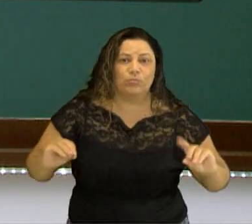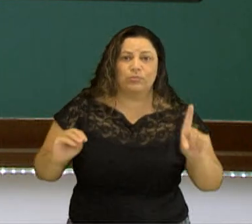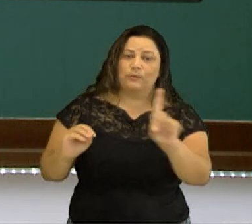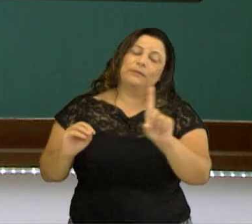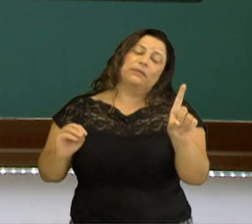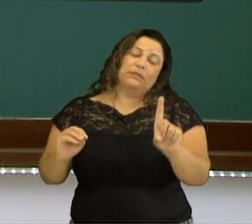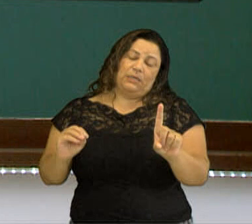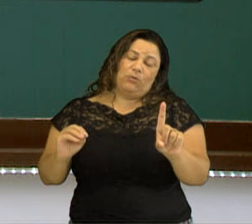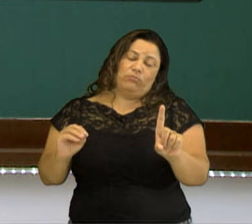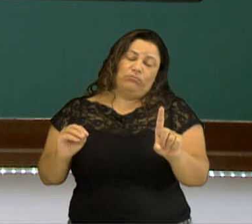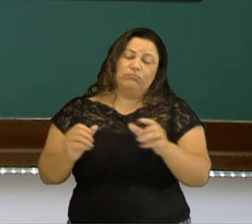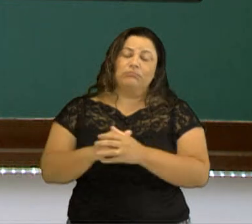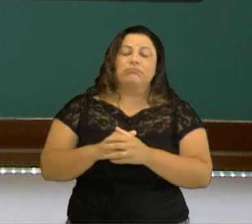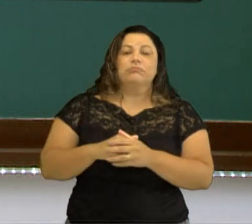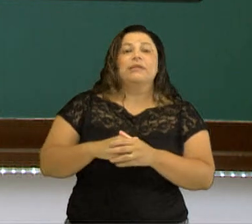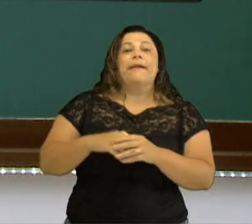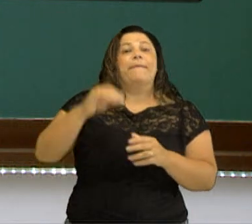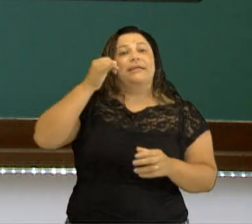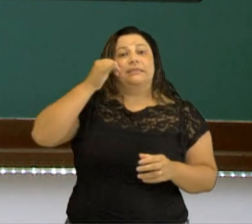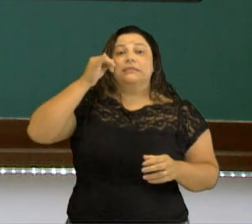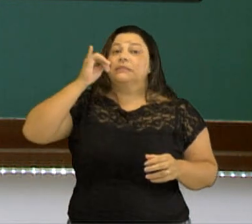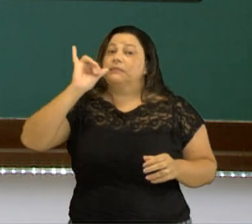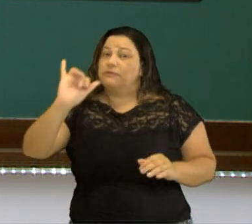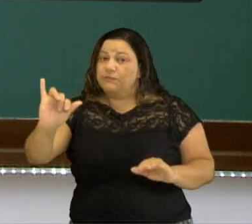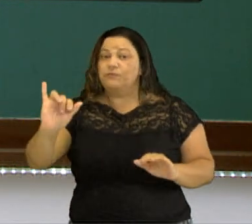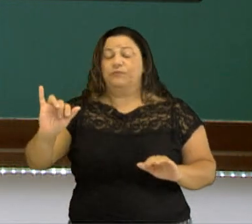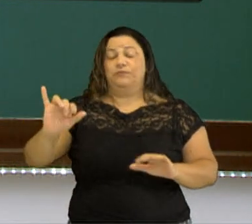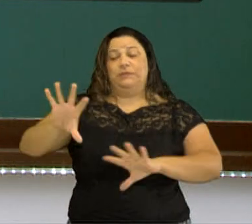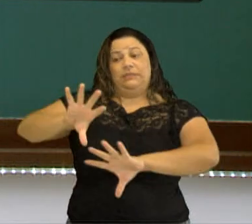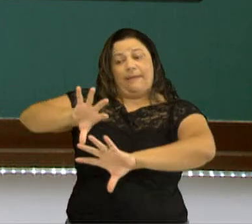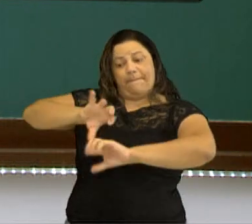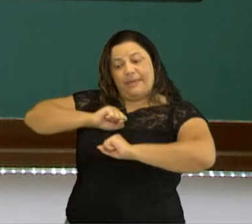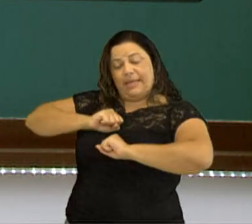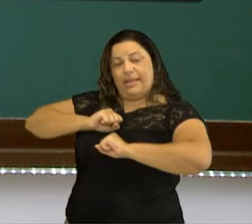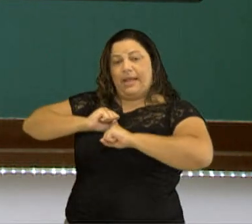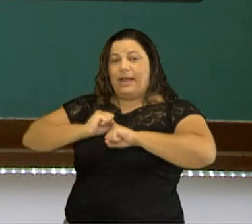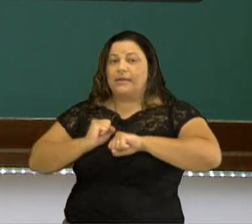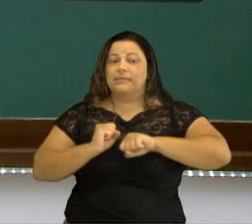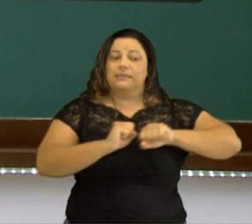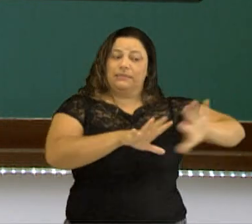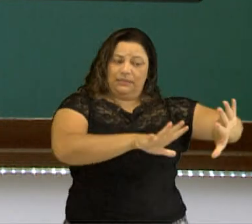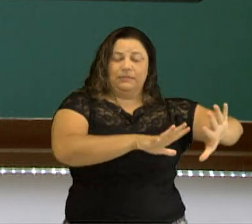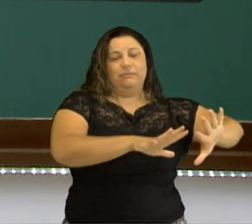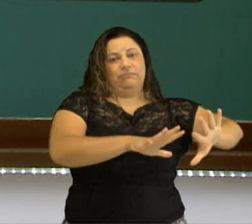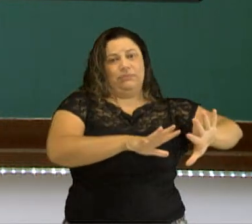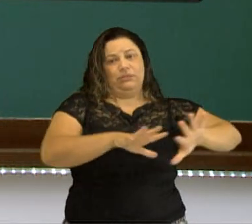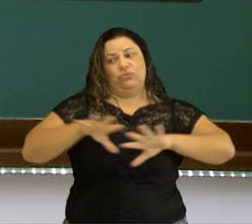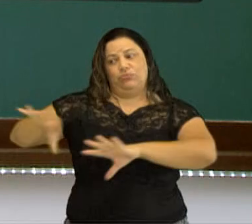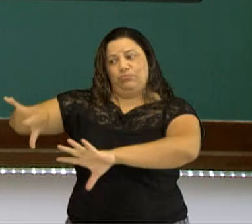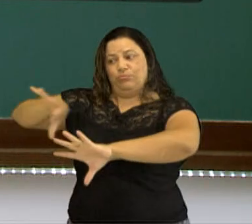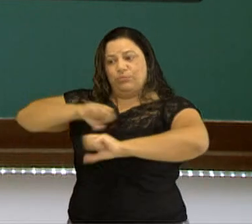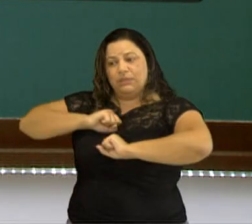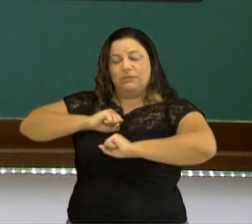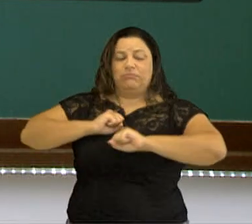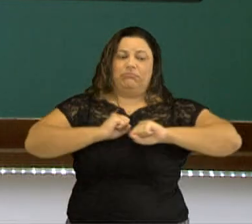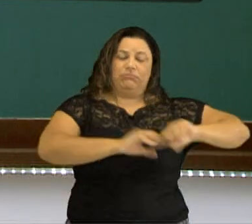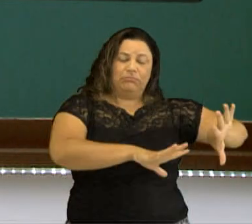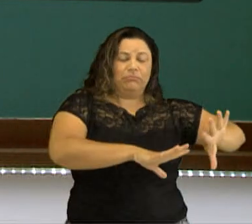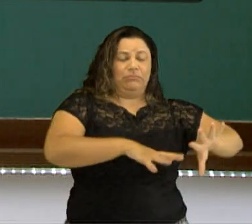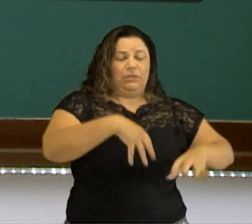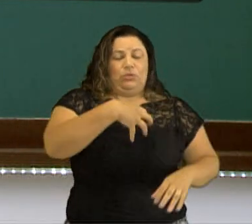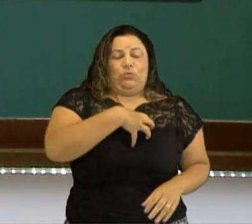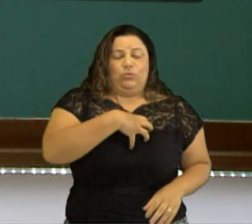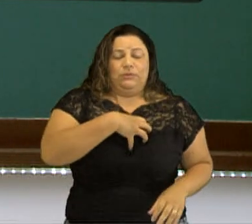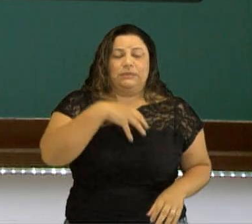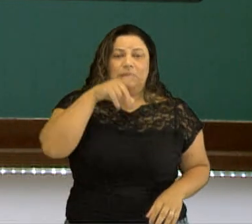vão impedir que as pessoas se contaminem e passem isso de uma forma difícil, que os sintomas sejam graves. Mas